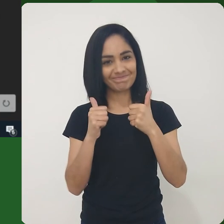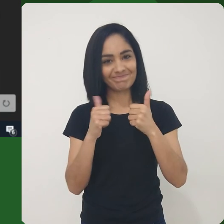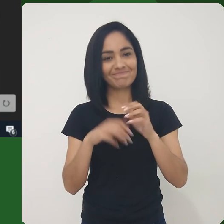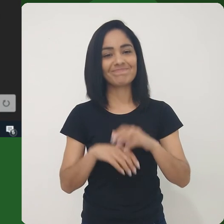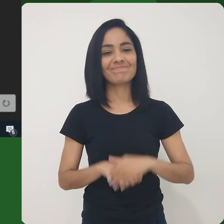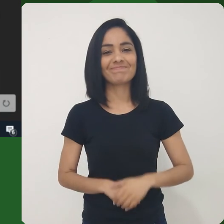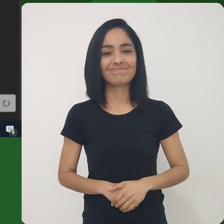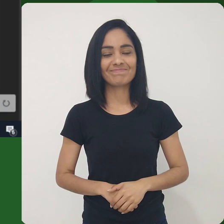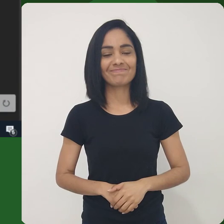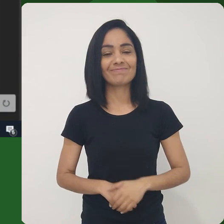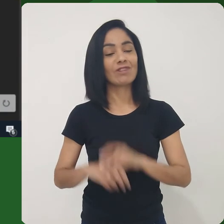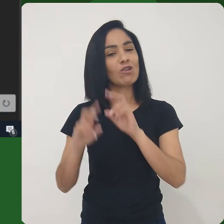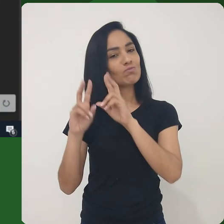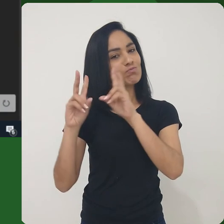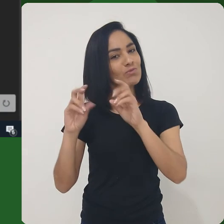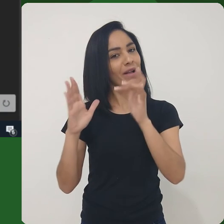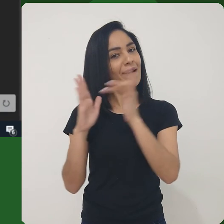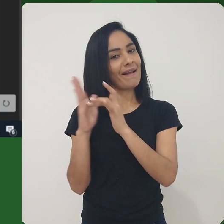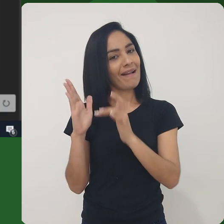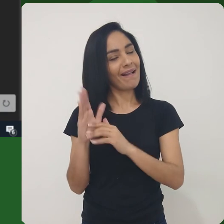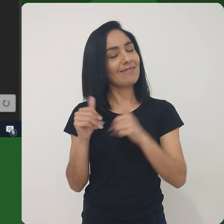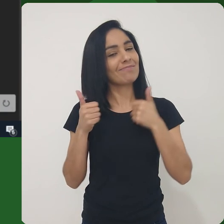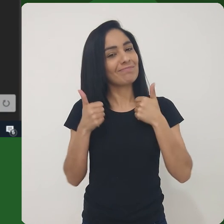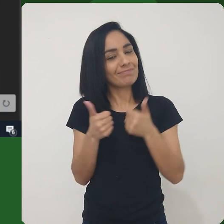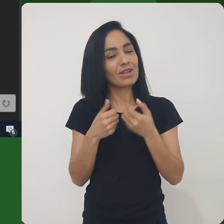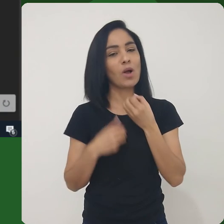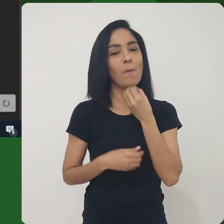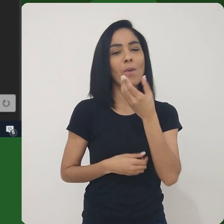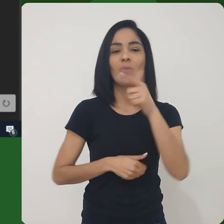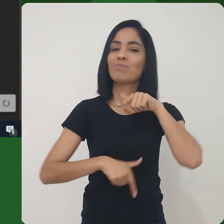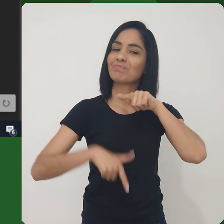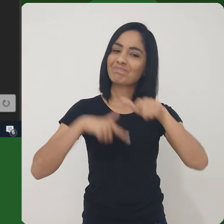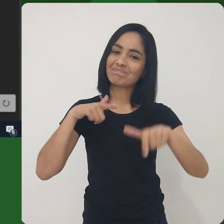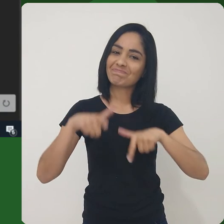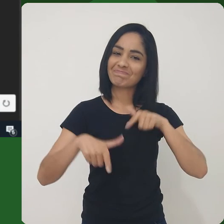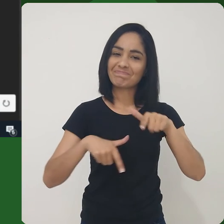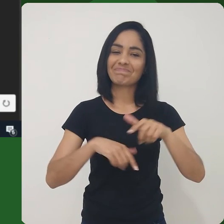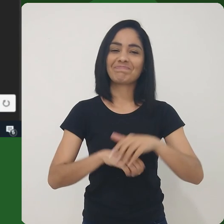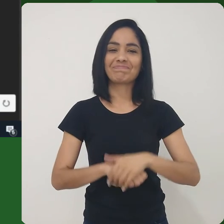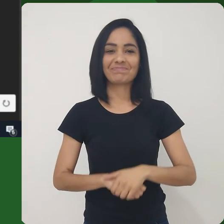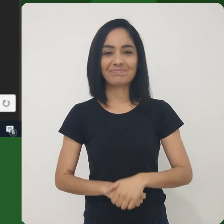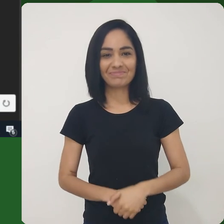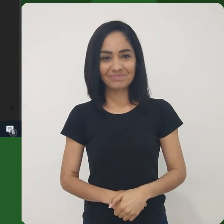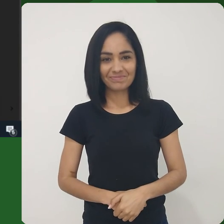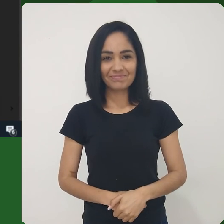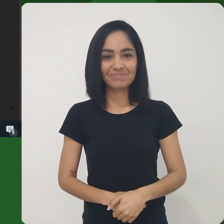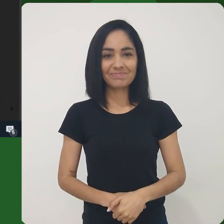qualidade. Certo, pessoal? Então, sobre a ata, é isso. Bom trabalho.